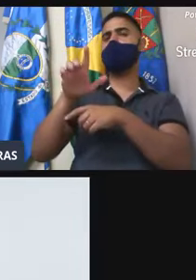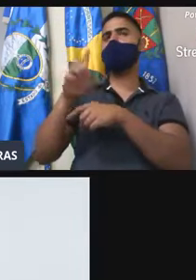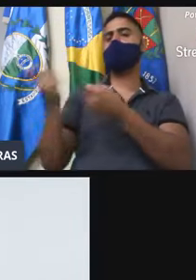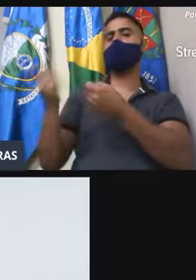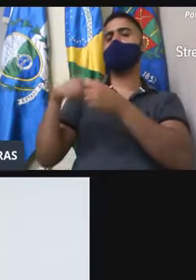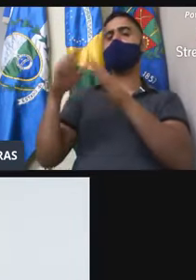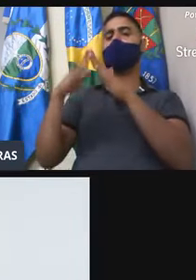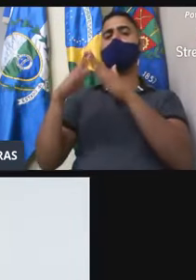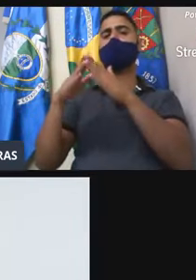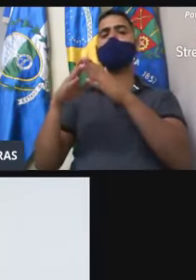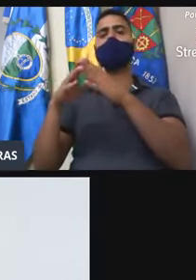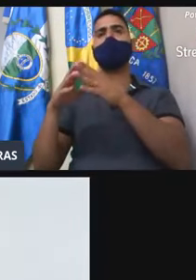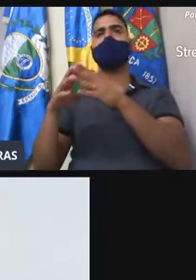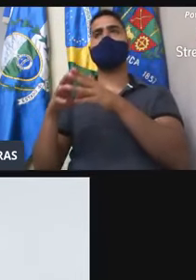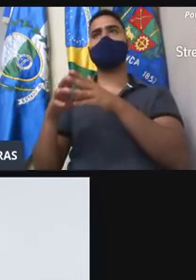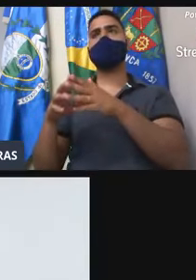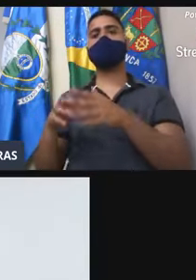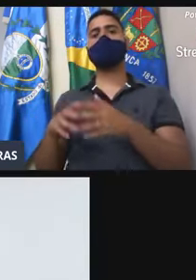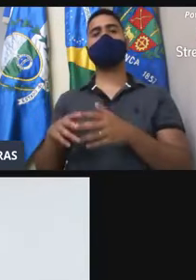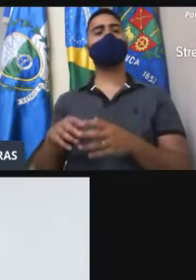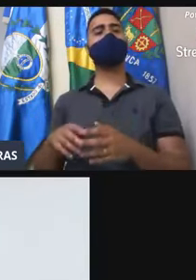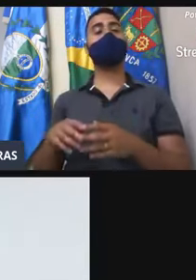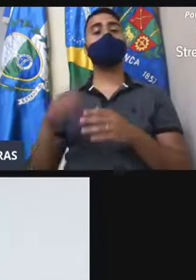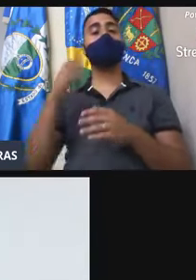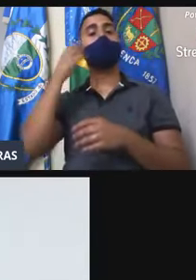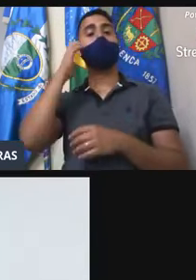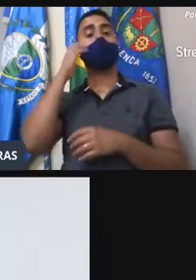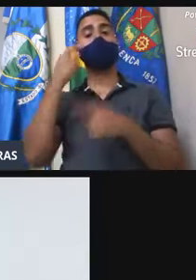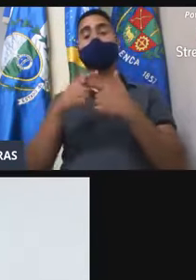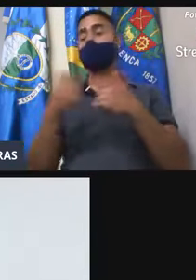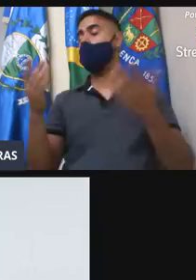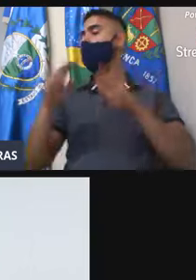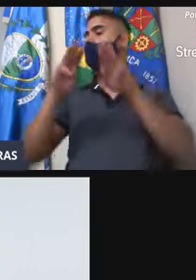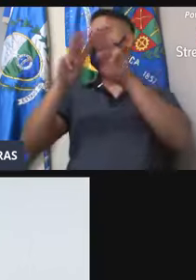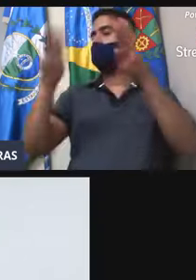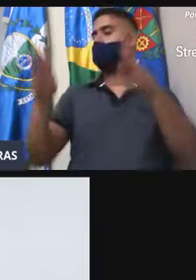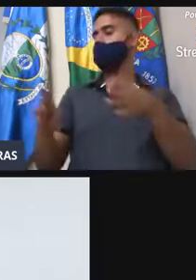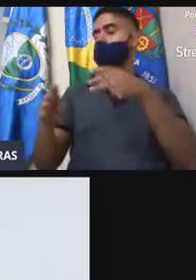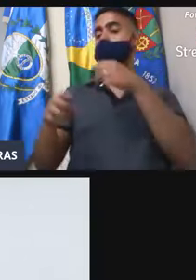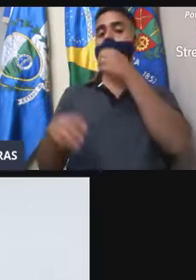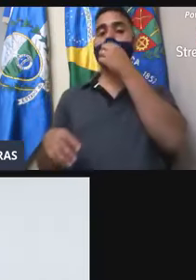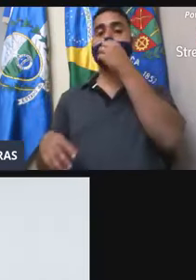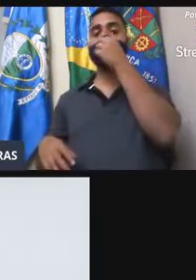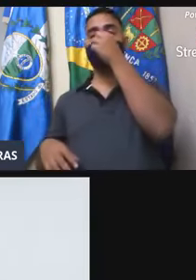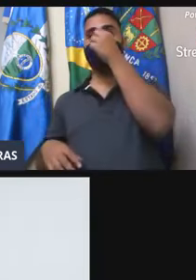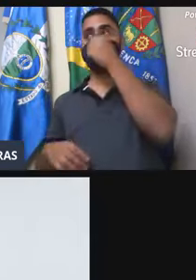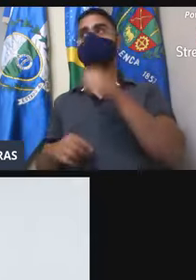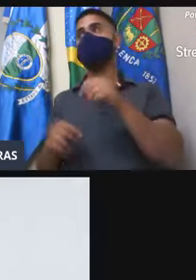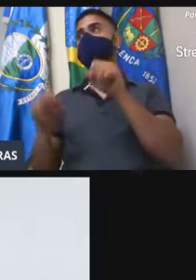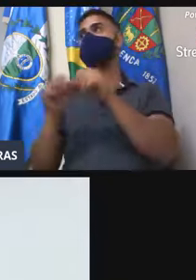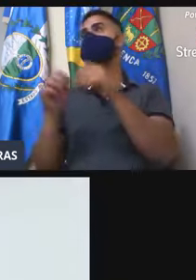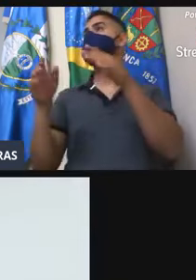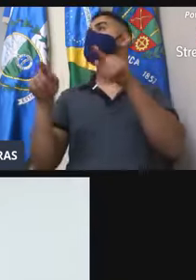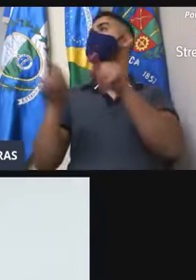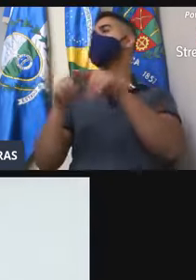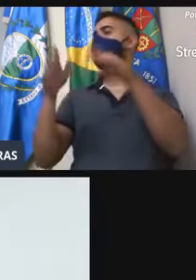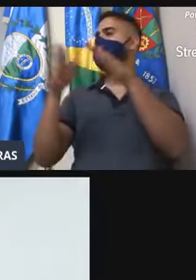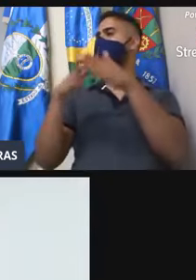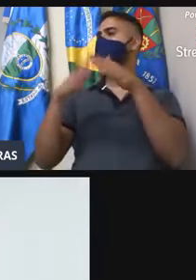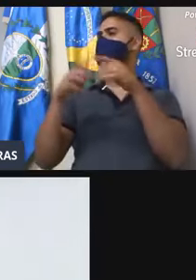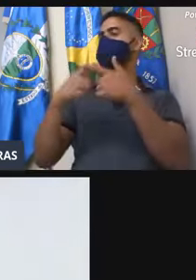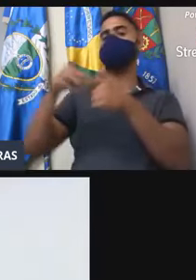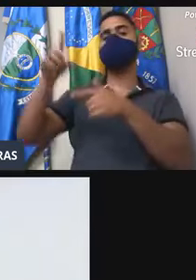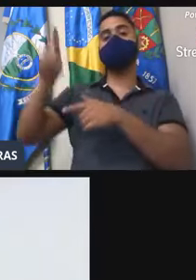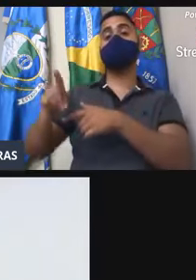uma finalidade concreta, que é o museu, né? Vamos solicitar também, junto com o Fabiano, que é o diretor